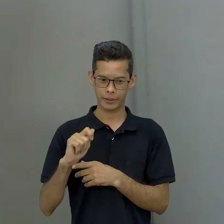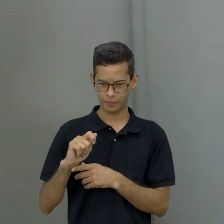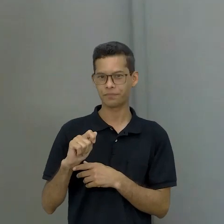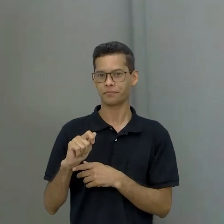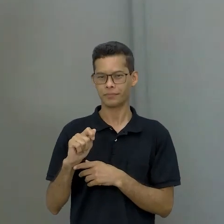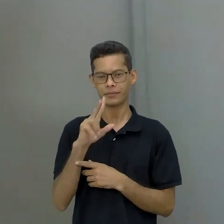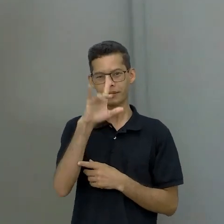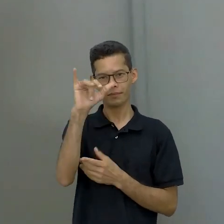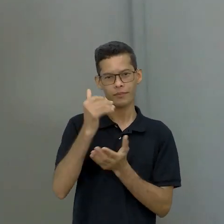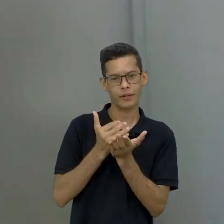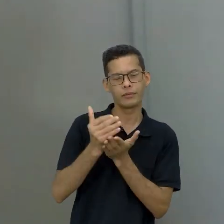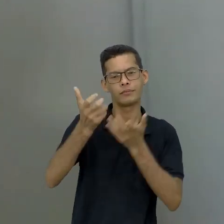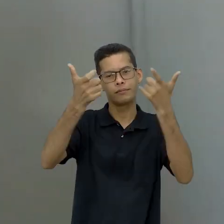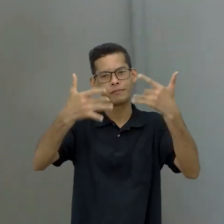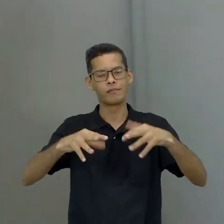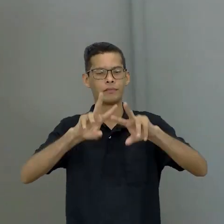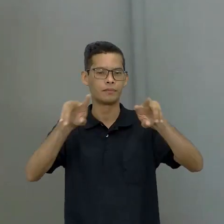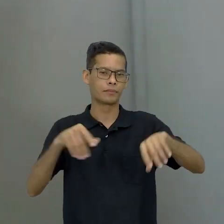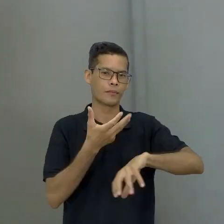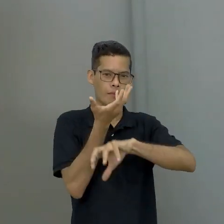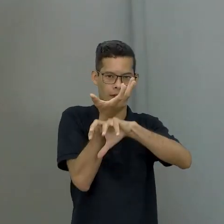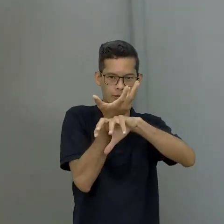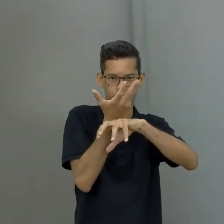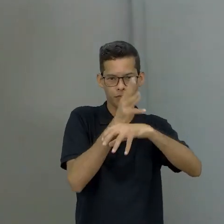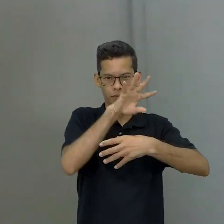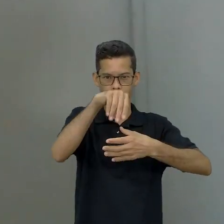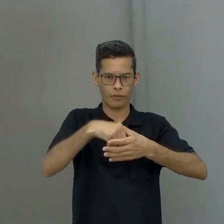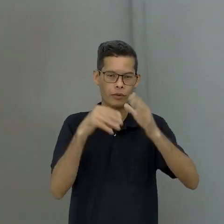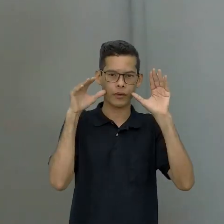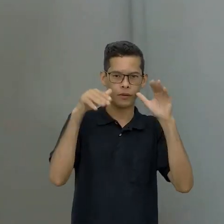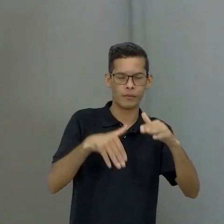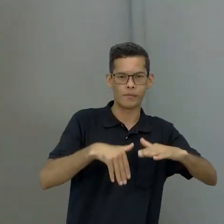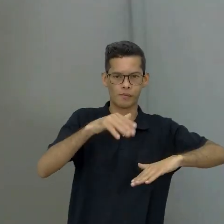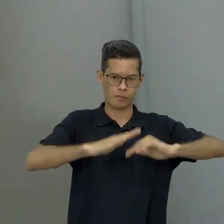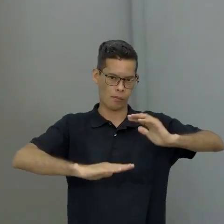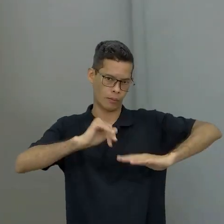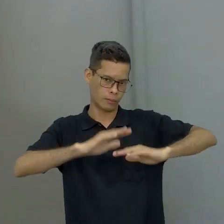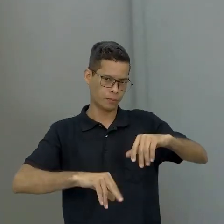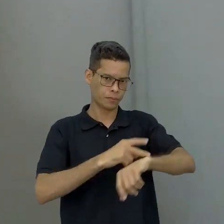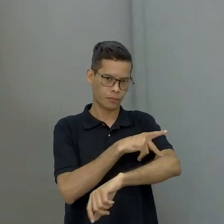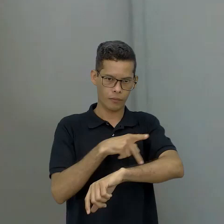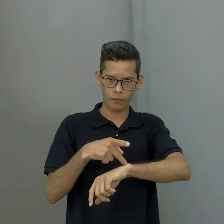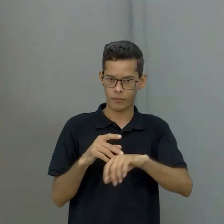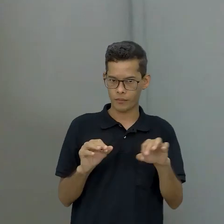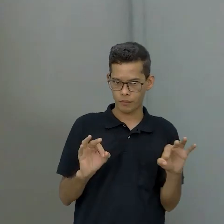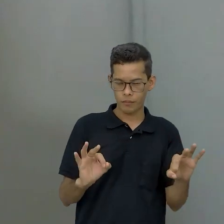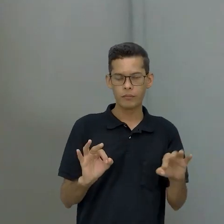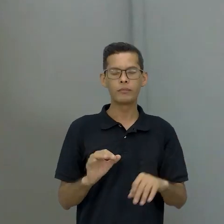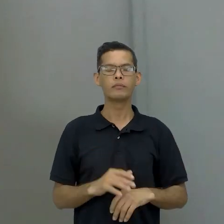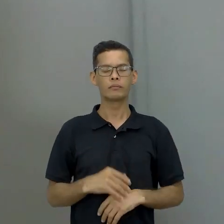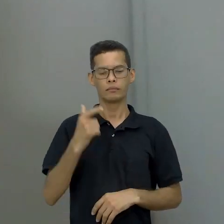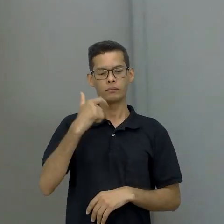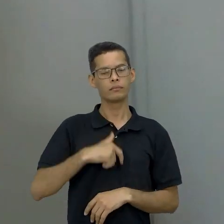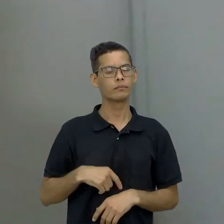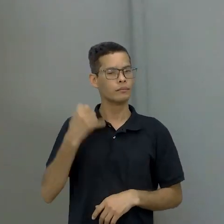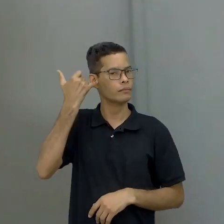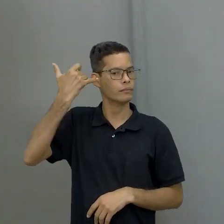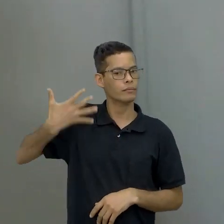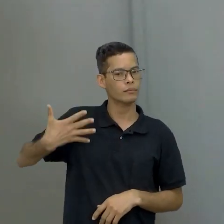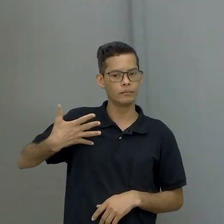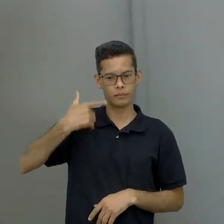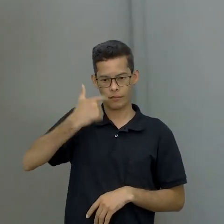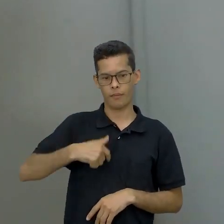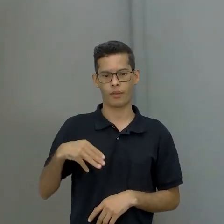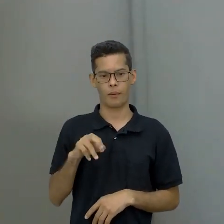da interdisciplinaridade, né, com foco na prática pedagógica. Antes farei aqui uma audiodescrição. Eu